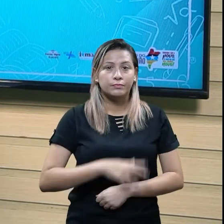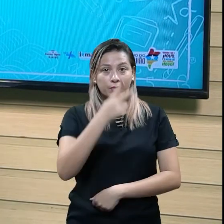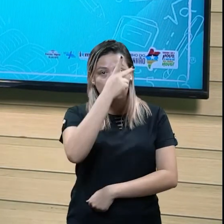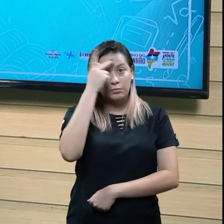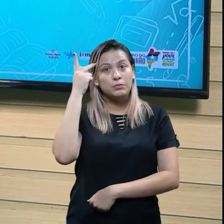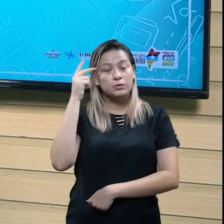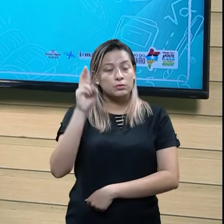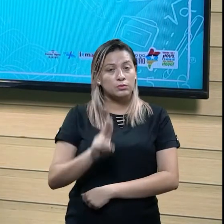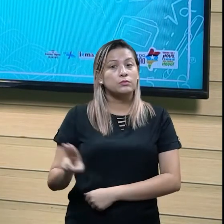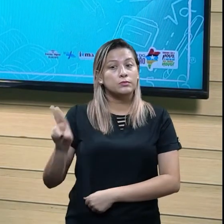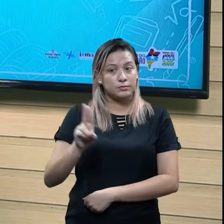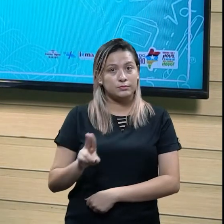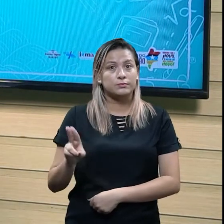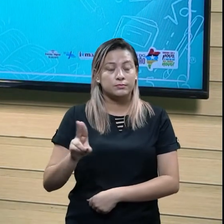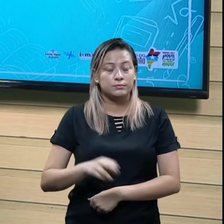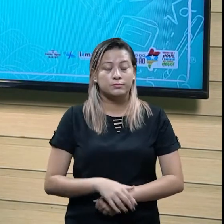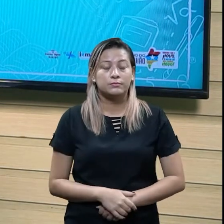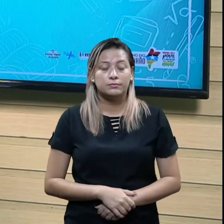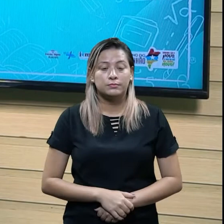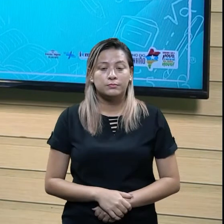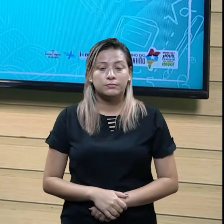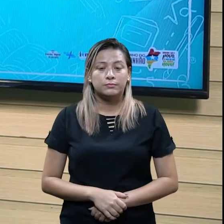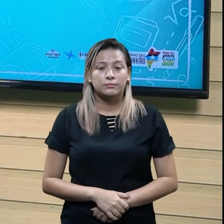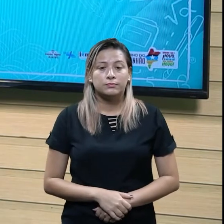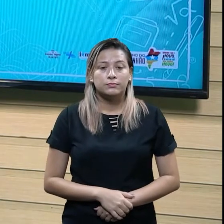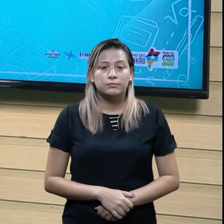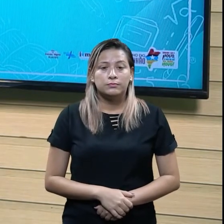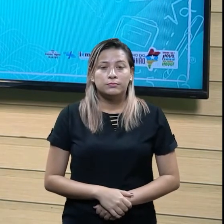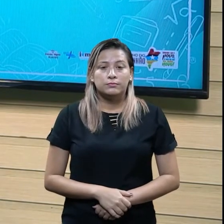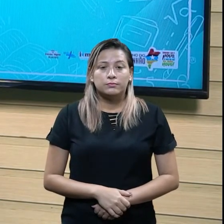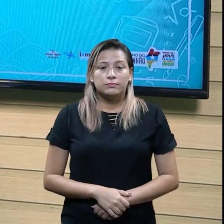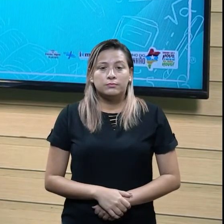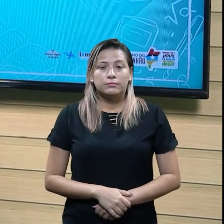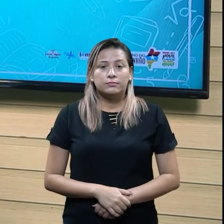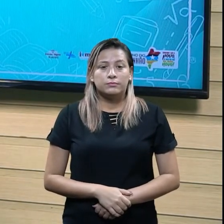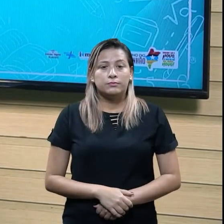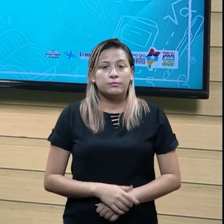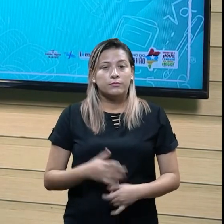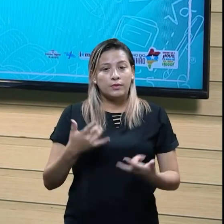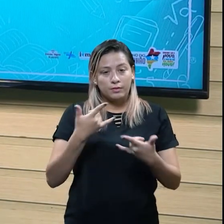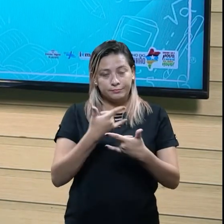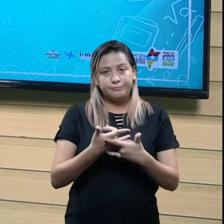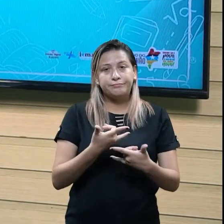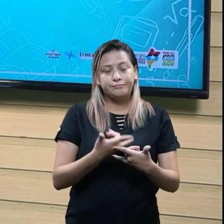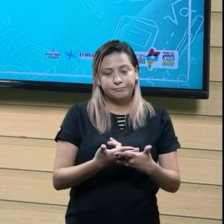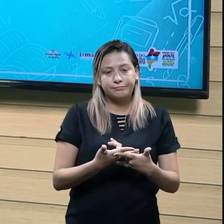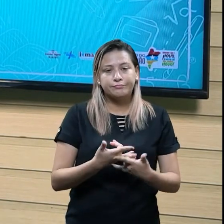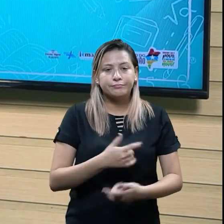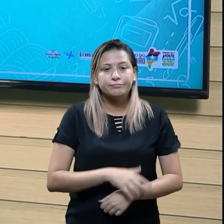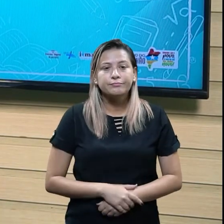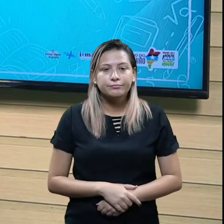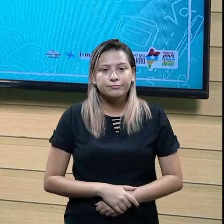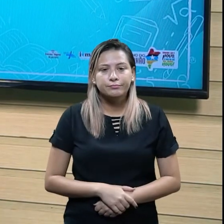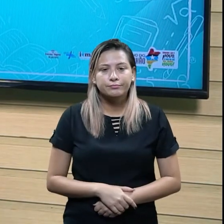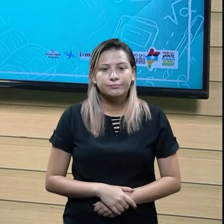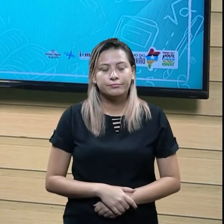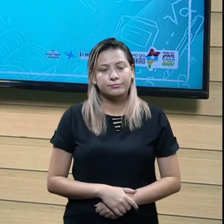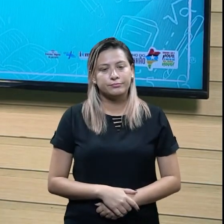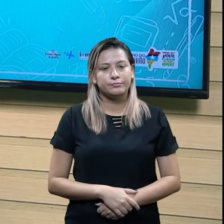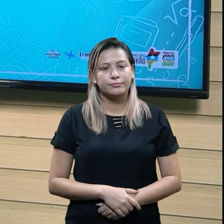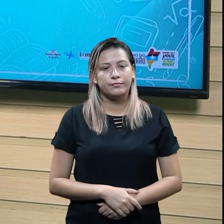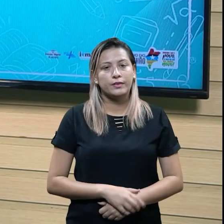população utilizando ainda o formato anterior, a Microsoft se viu forçada a